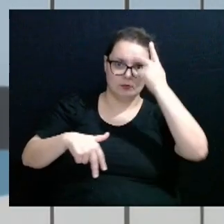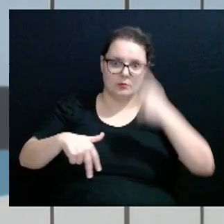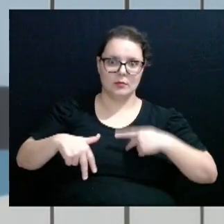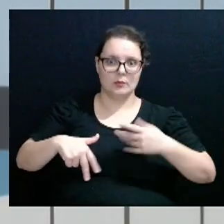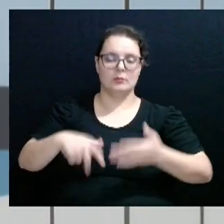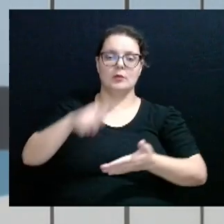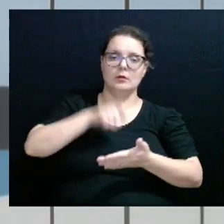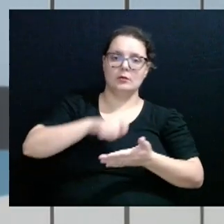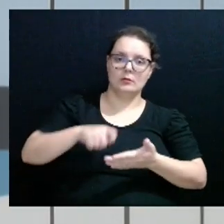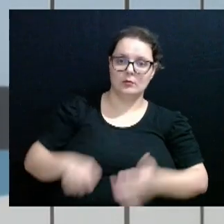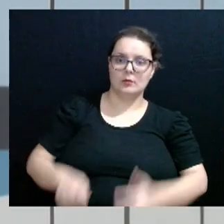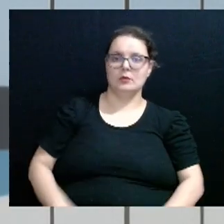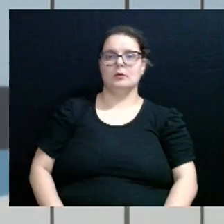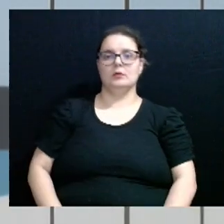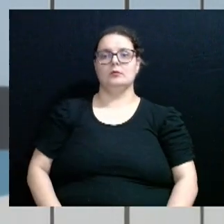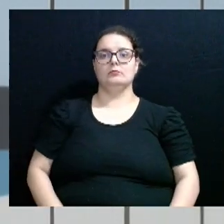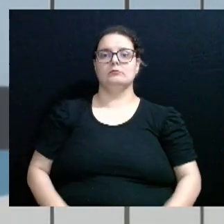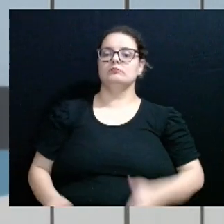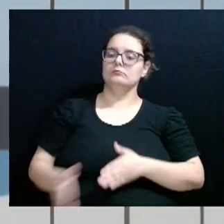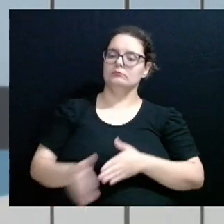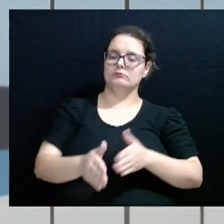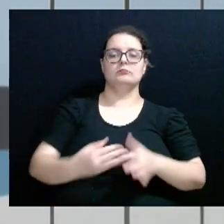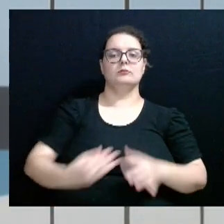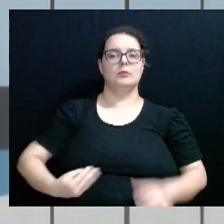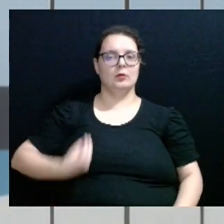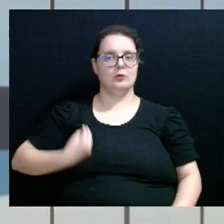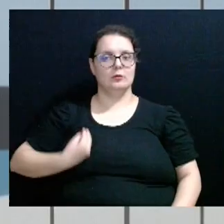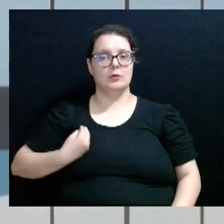uma caminhada e uma vivência que só eles têm.